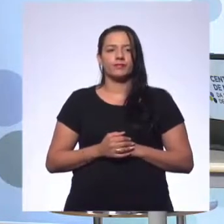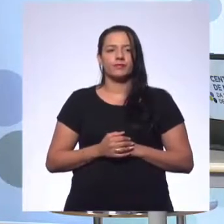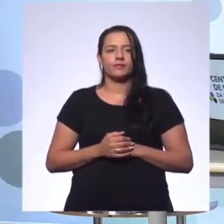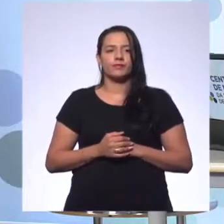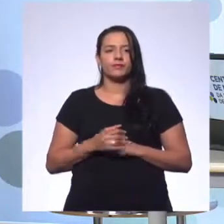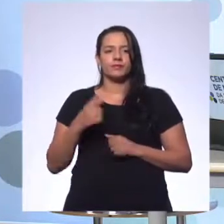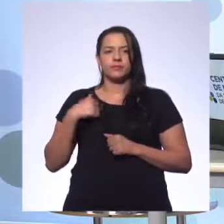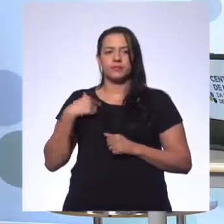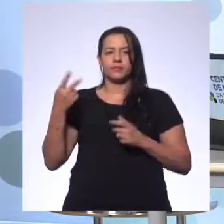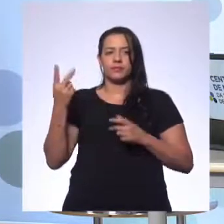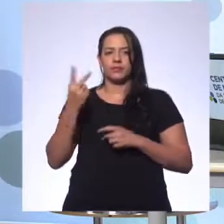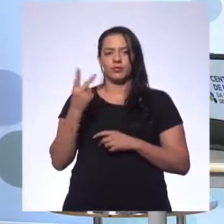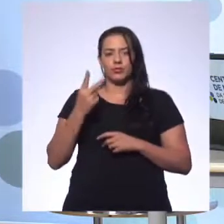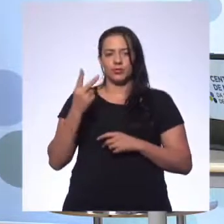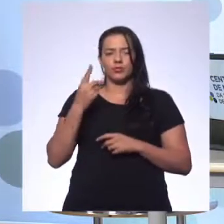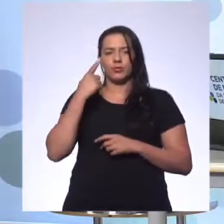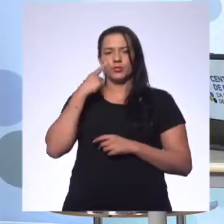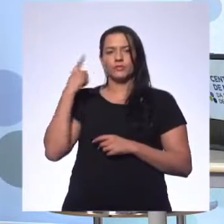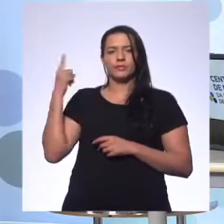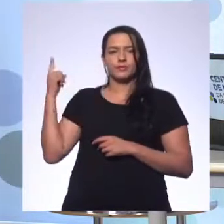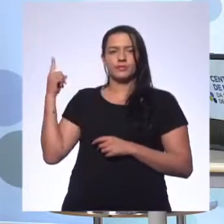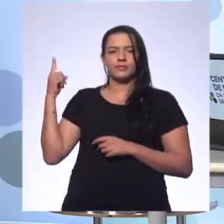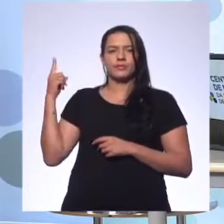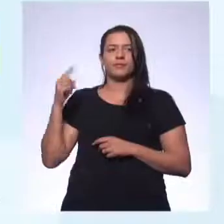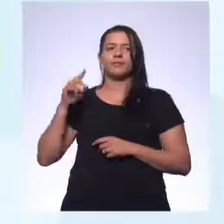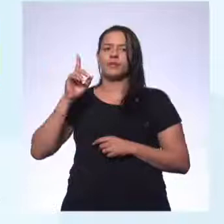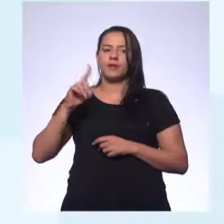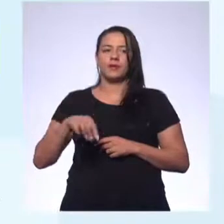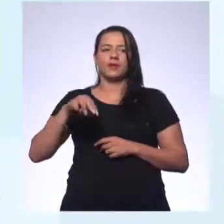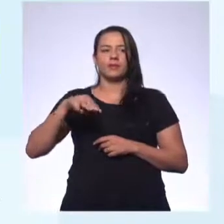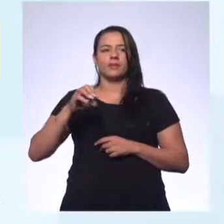Antigamente, esses dois carinhas aqui eram o Monera.